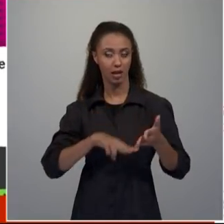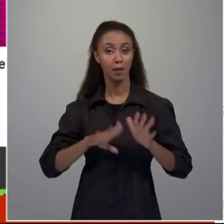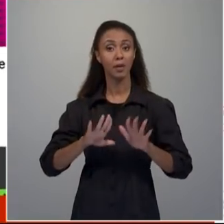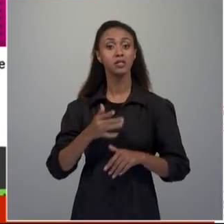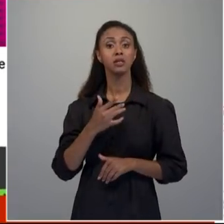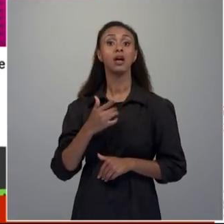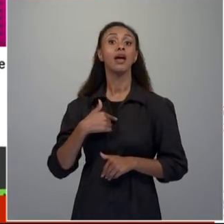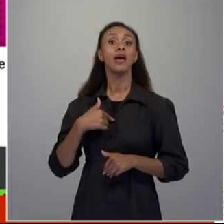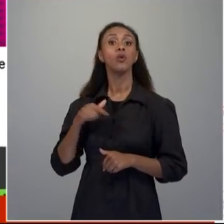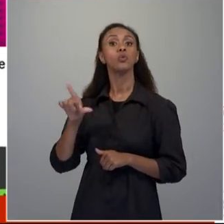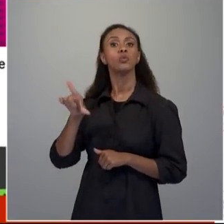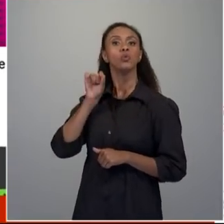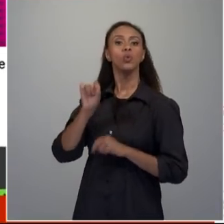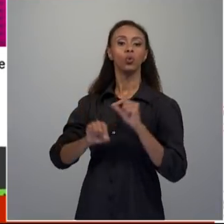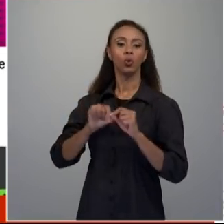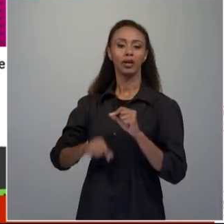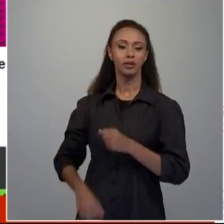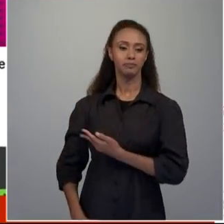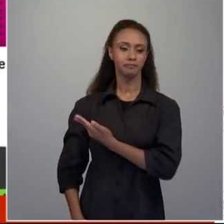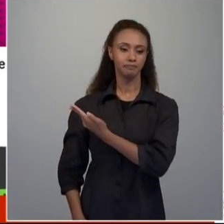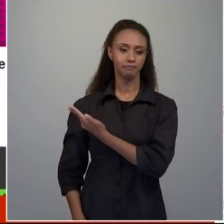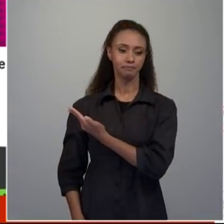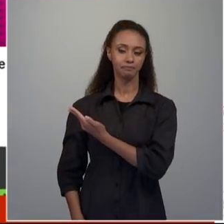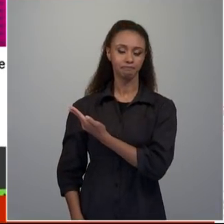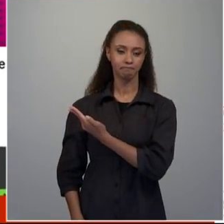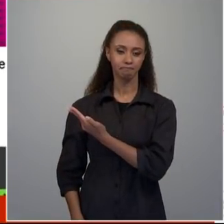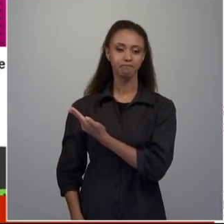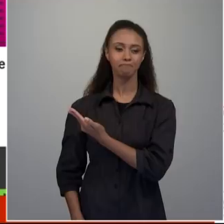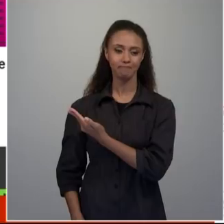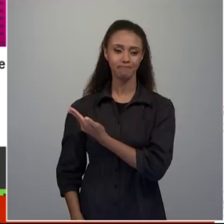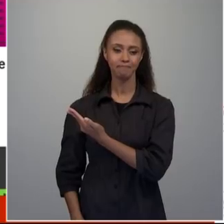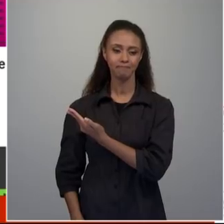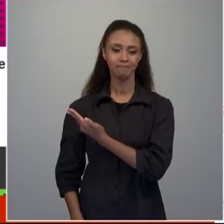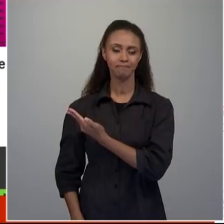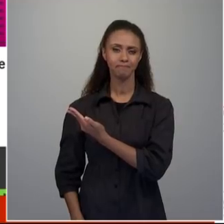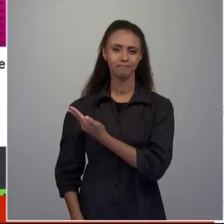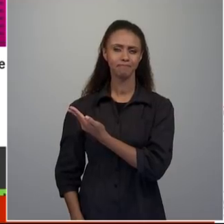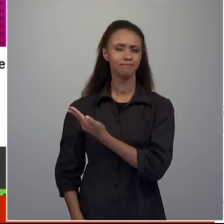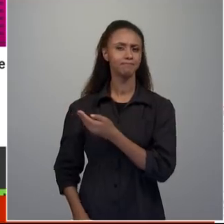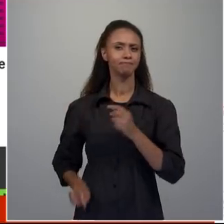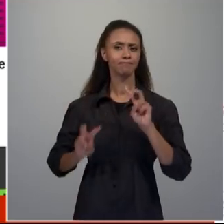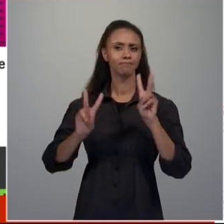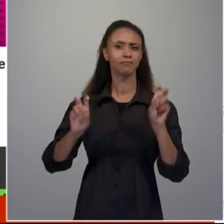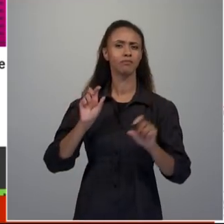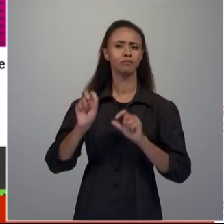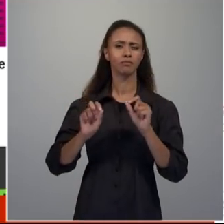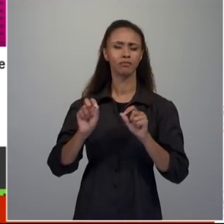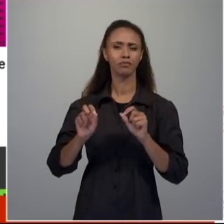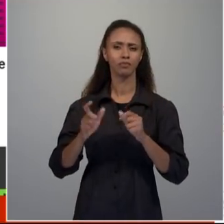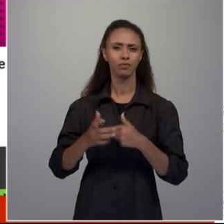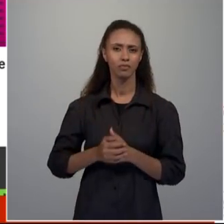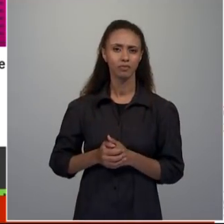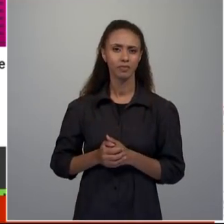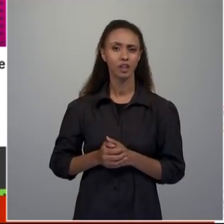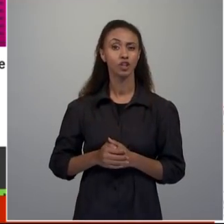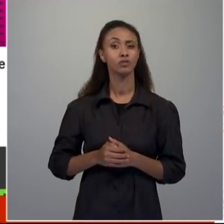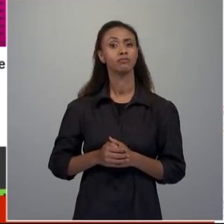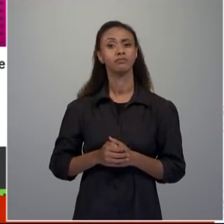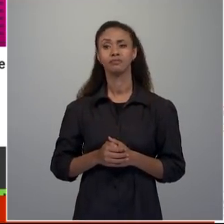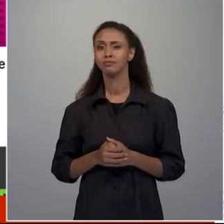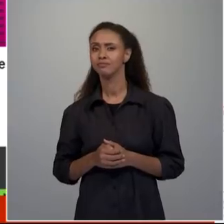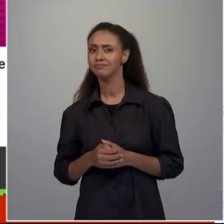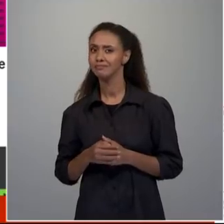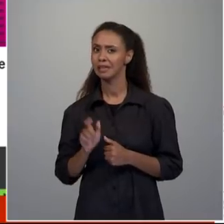que é esse effect pablo média de média estamos falando do que é tablet média de mente alguma novidade